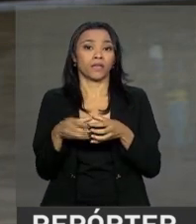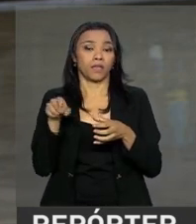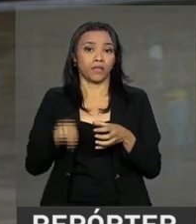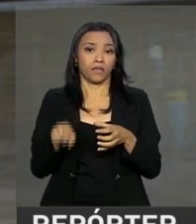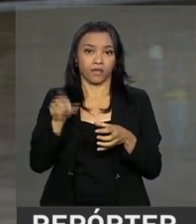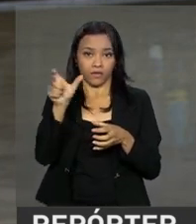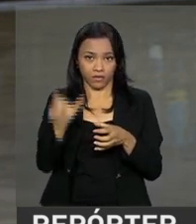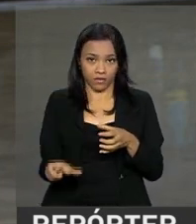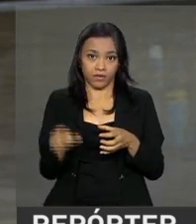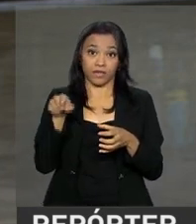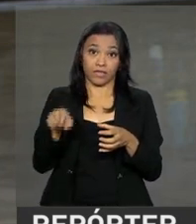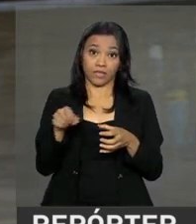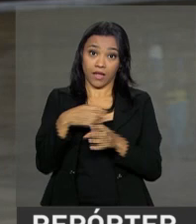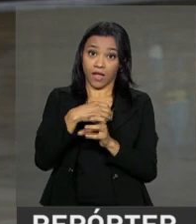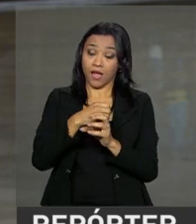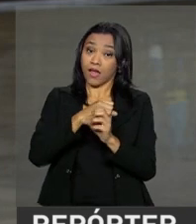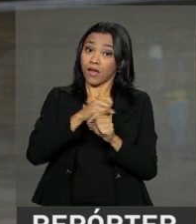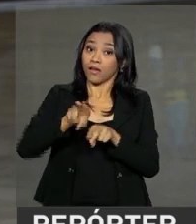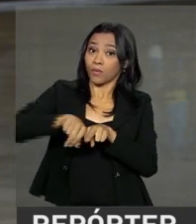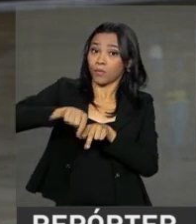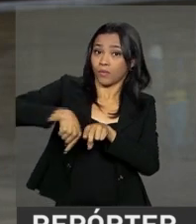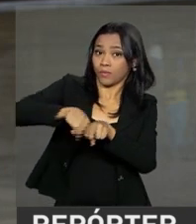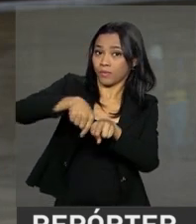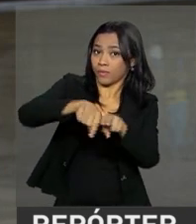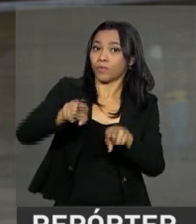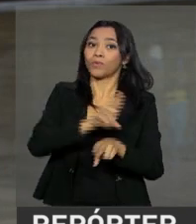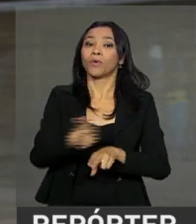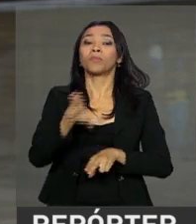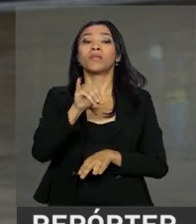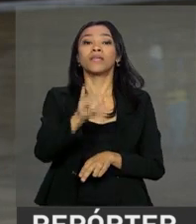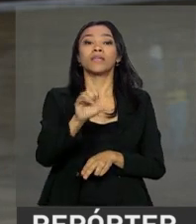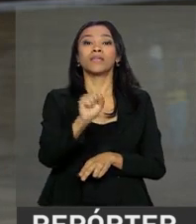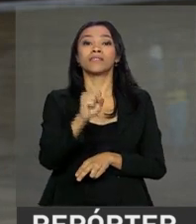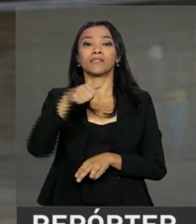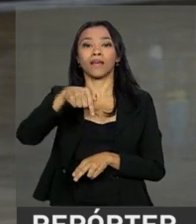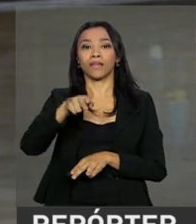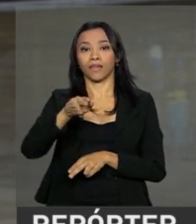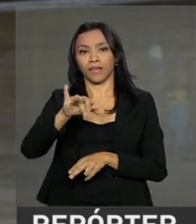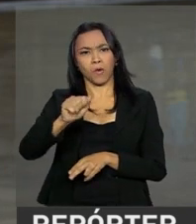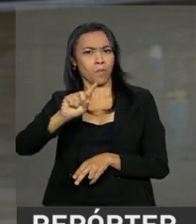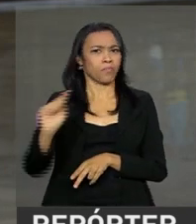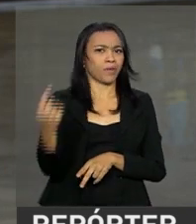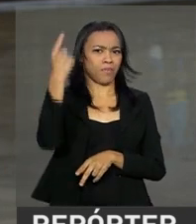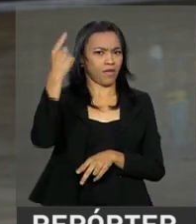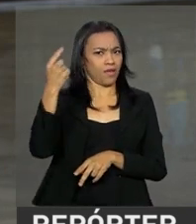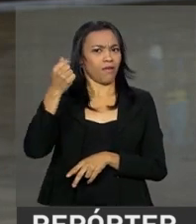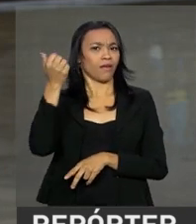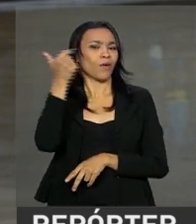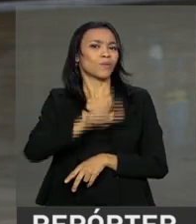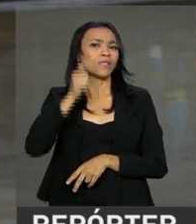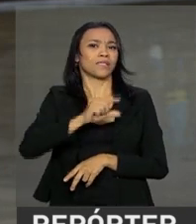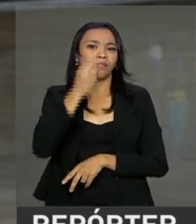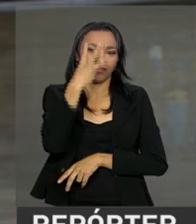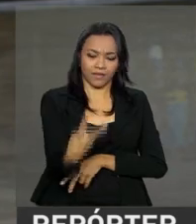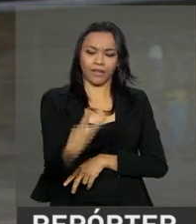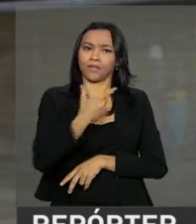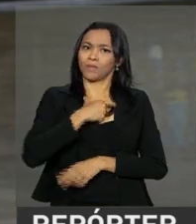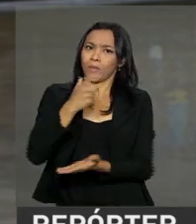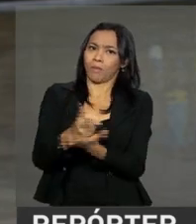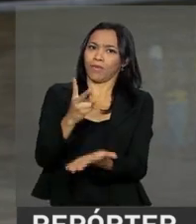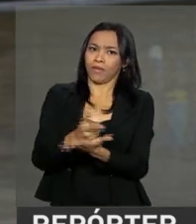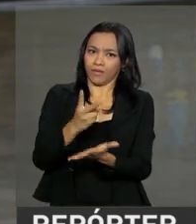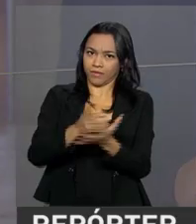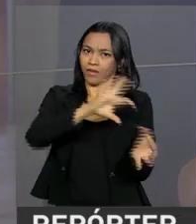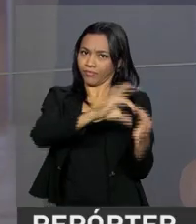medalhista da canoagem isaquias Queiroz que foi o primeiro brasileiro a ganhar três medalhas em uma mesma olimpíada